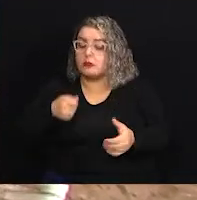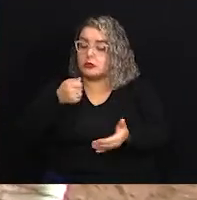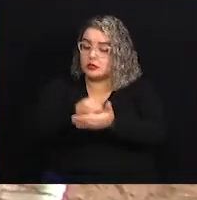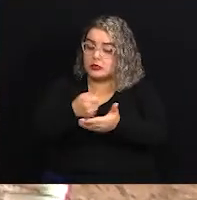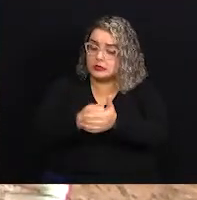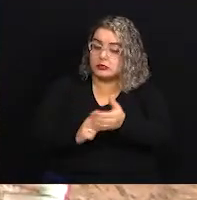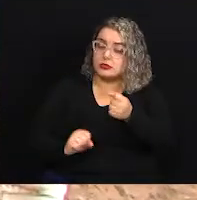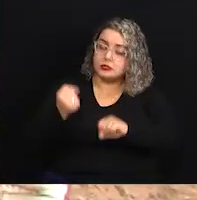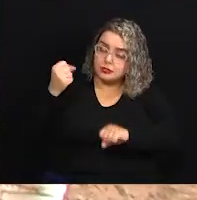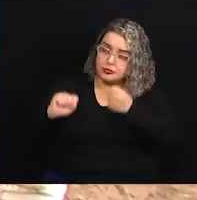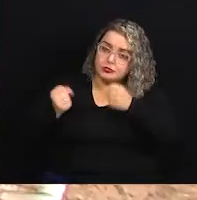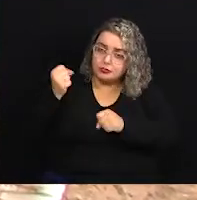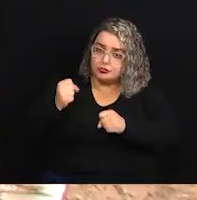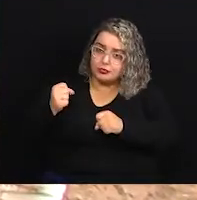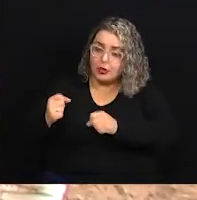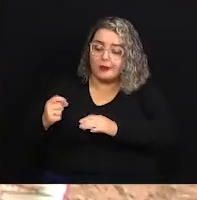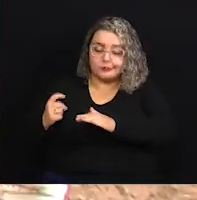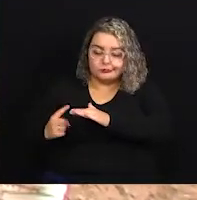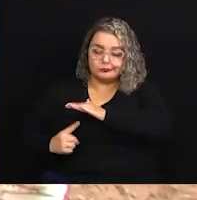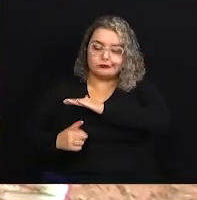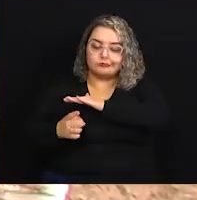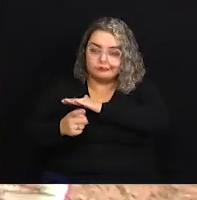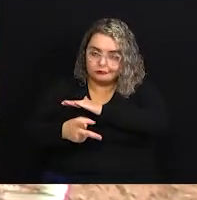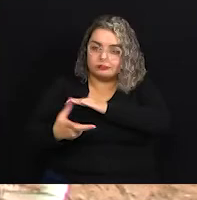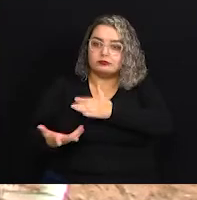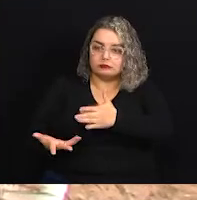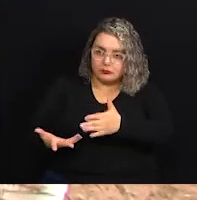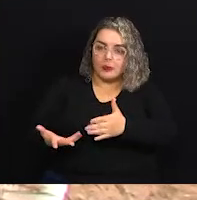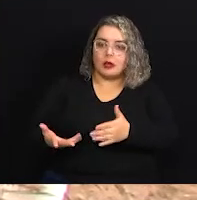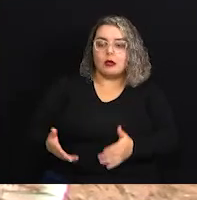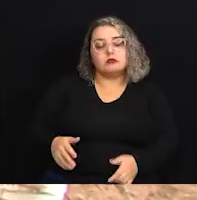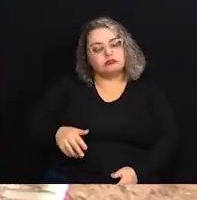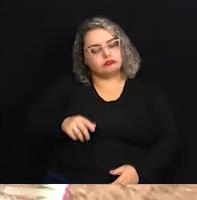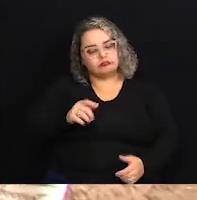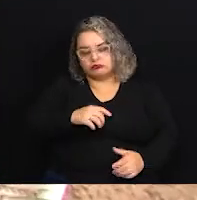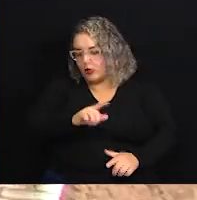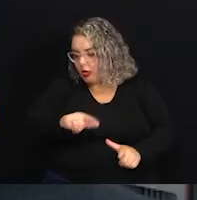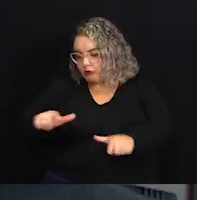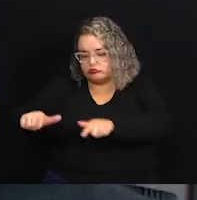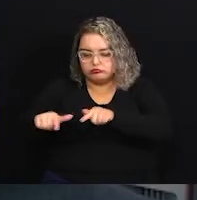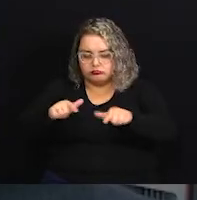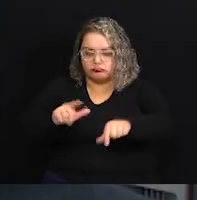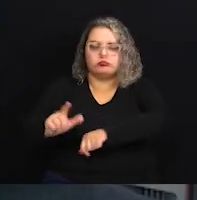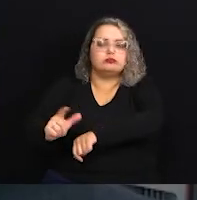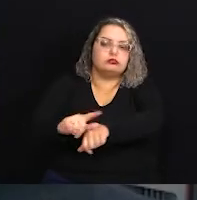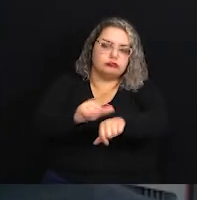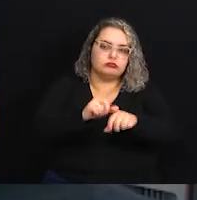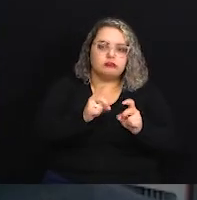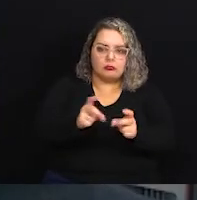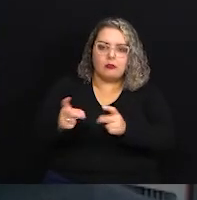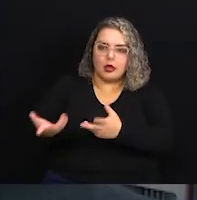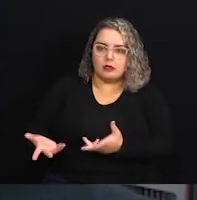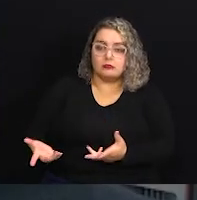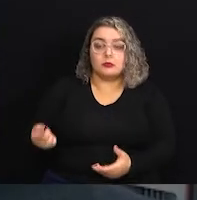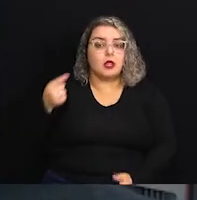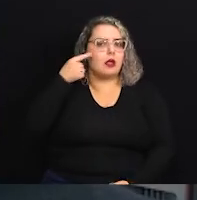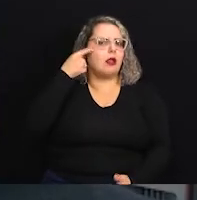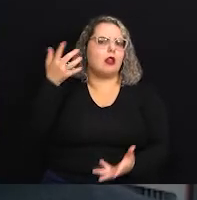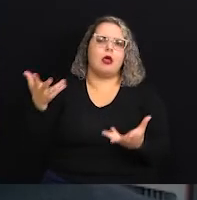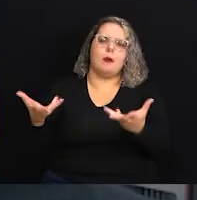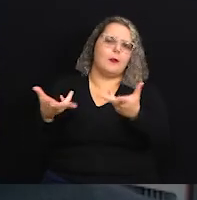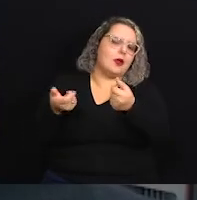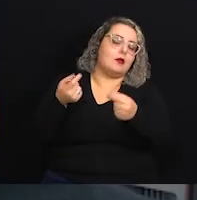de fabricantes, importadores, distribuidores e comerciantes. Essa ideia, de fato, é